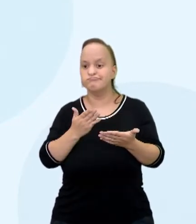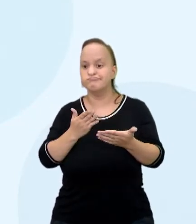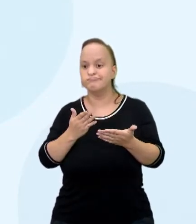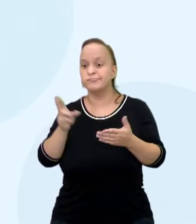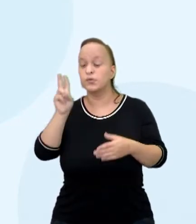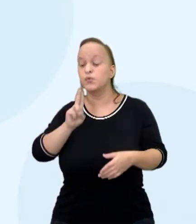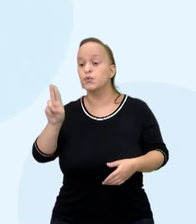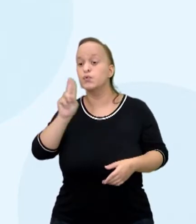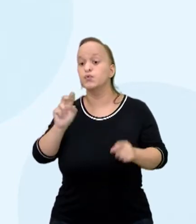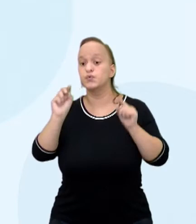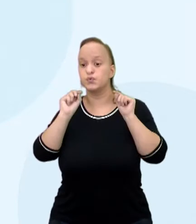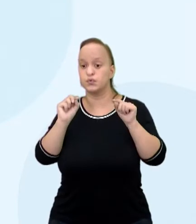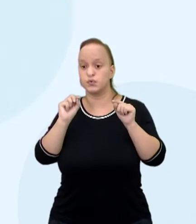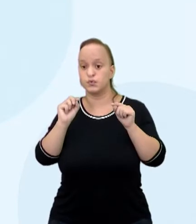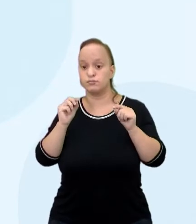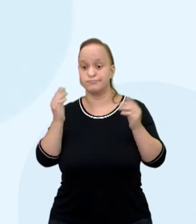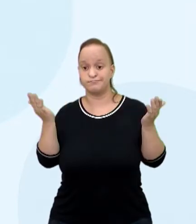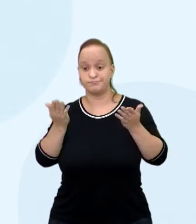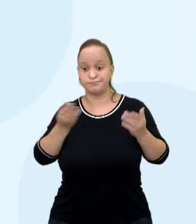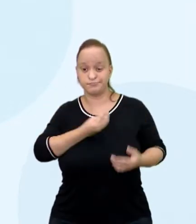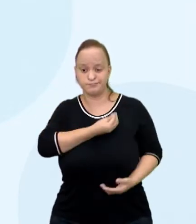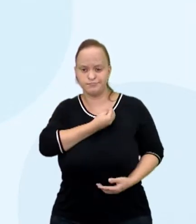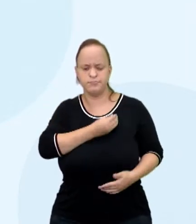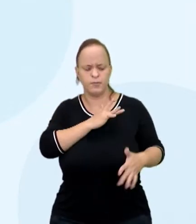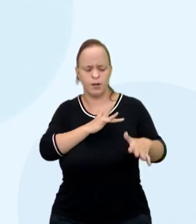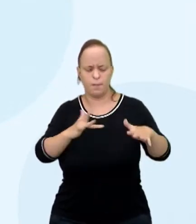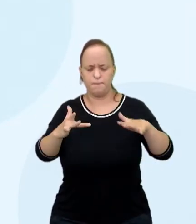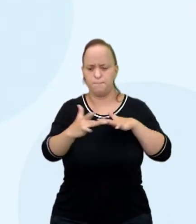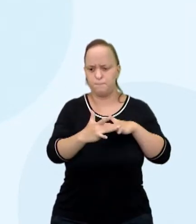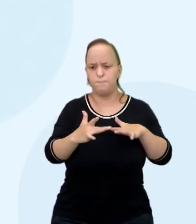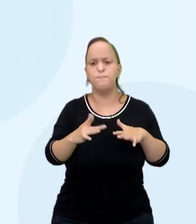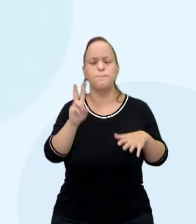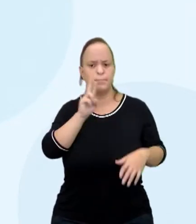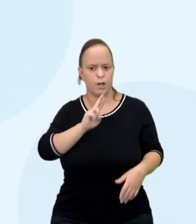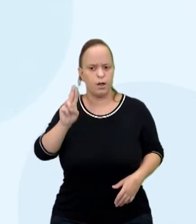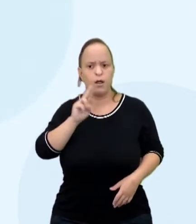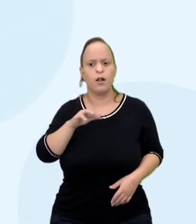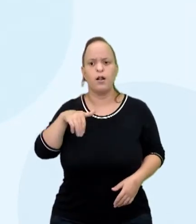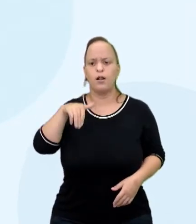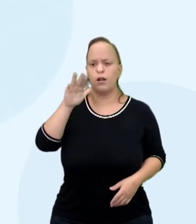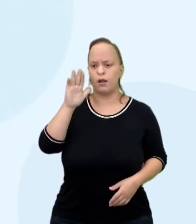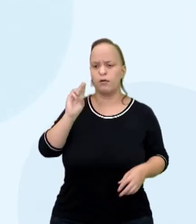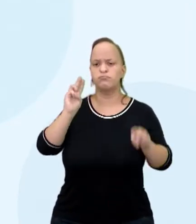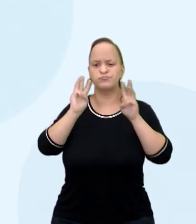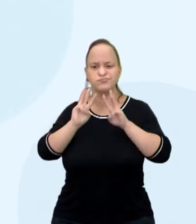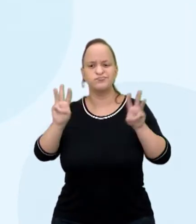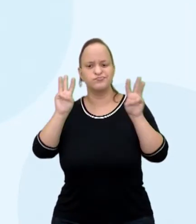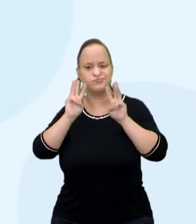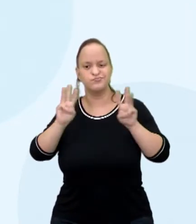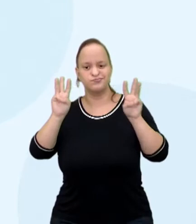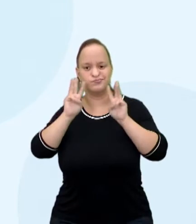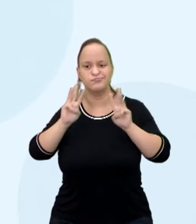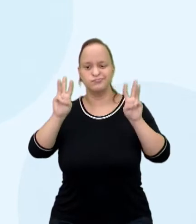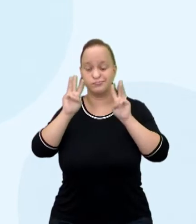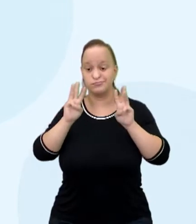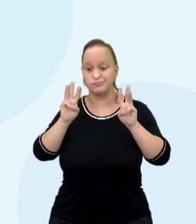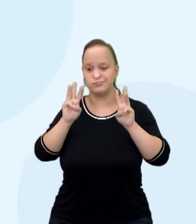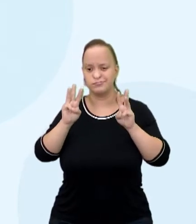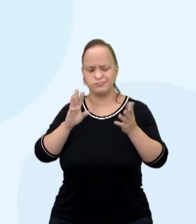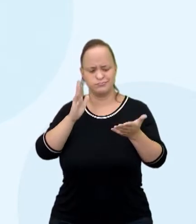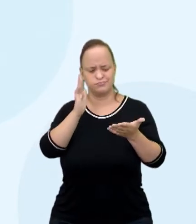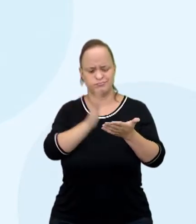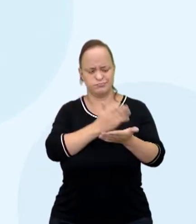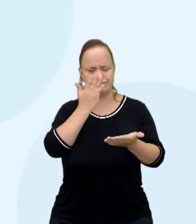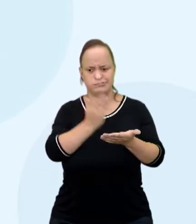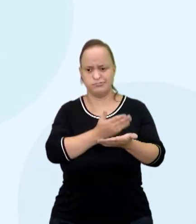costuma eh acessar mais as redes sociais, né? As mídias sociais, as propagandas que a gente acaba vendo. Eh, mídia impressa, que